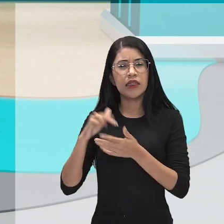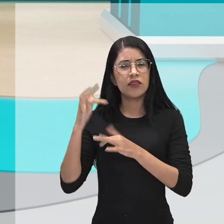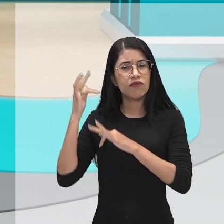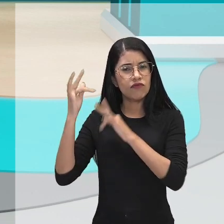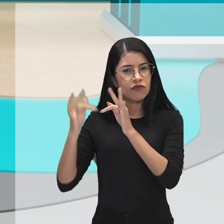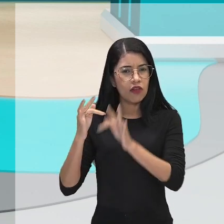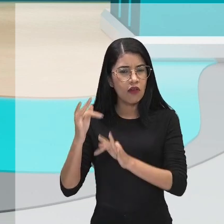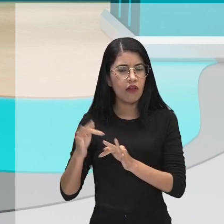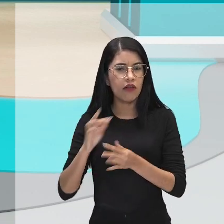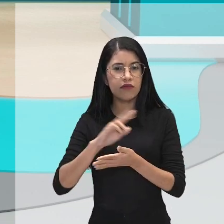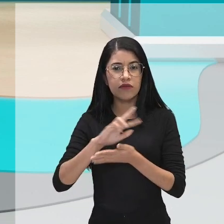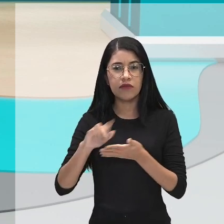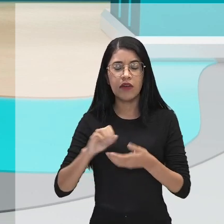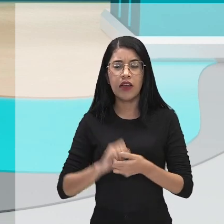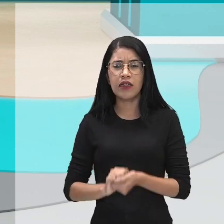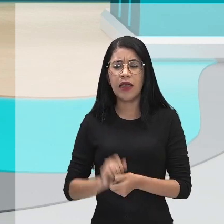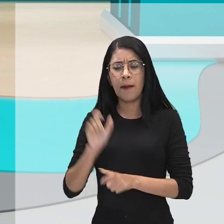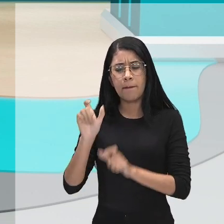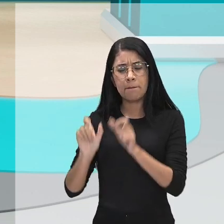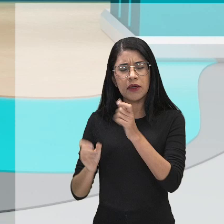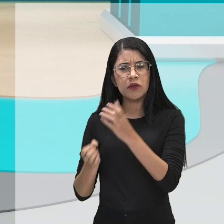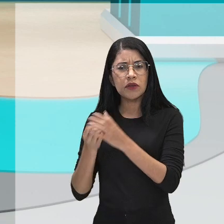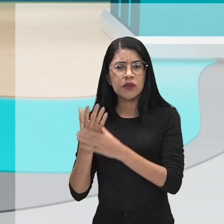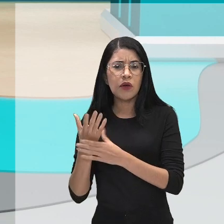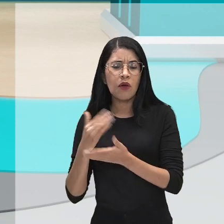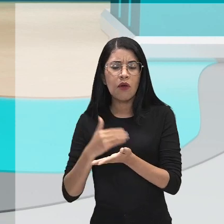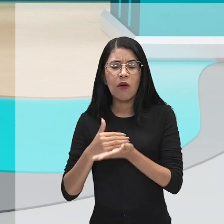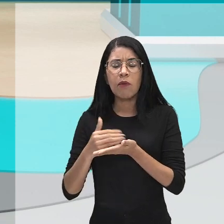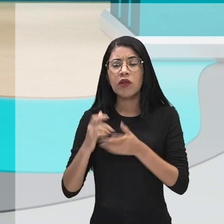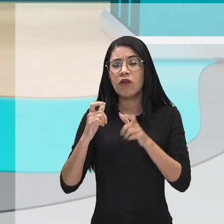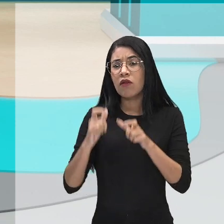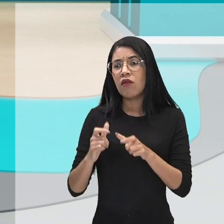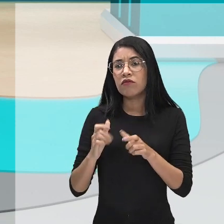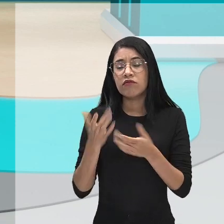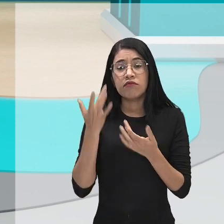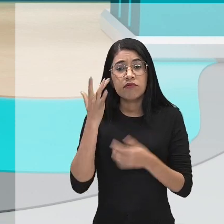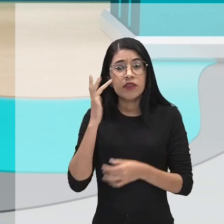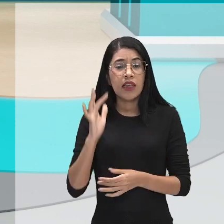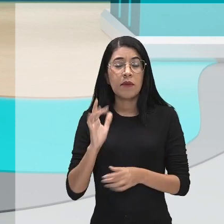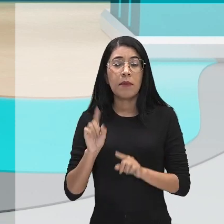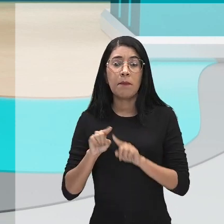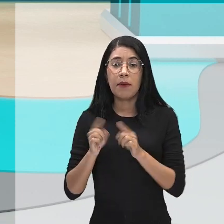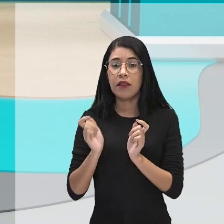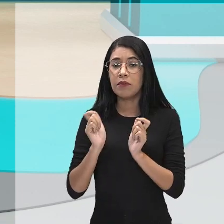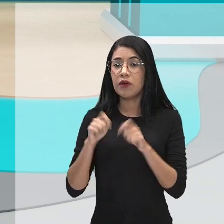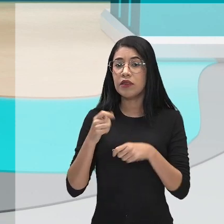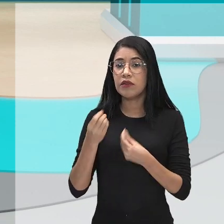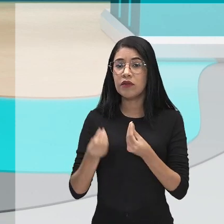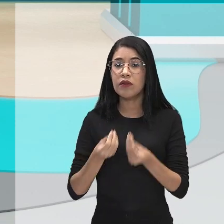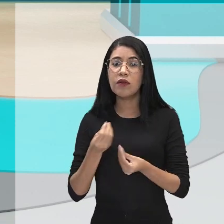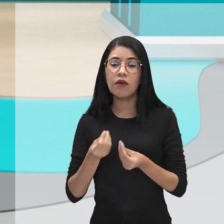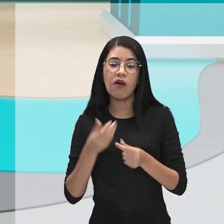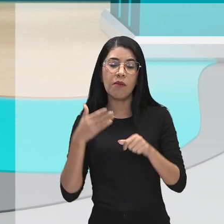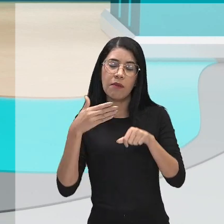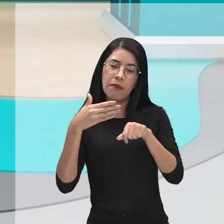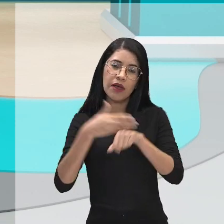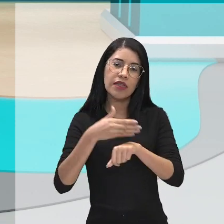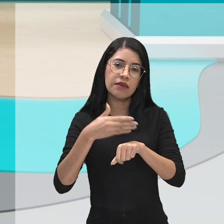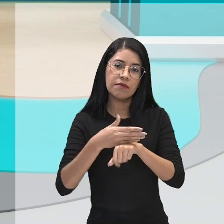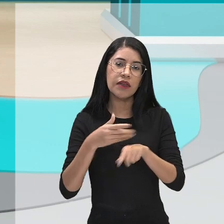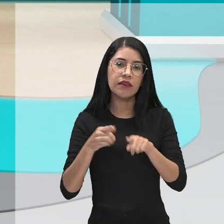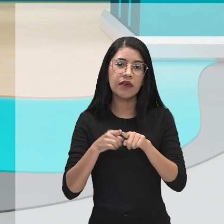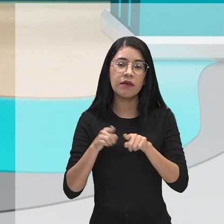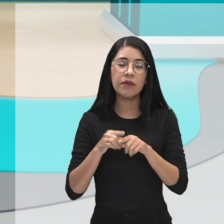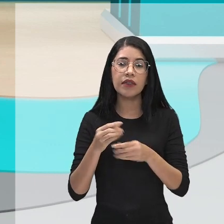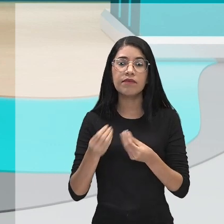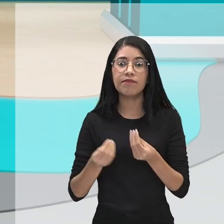folclóricas. Quem foi que criou? Quem foi que iniciou? Ninguém sabe, mas nós conseguimos participar